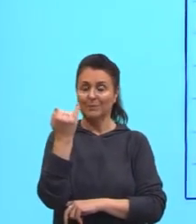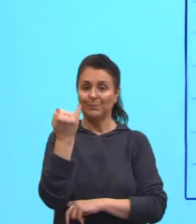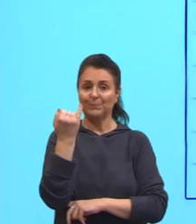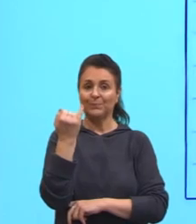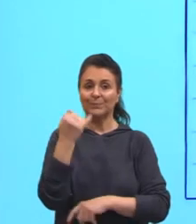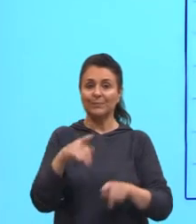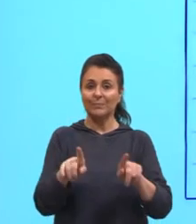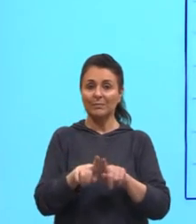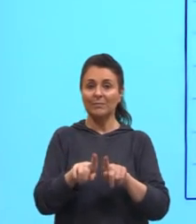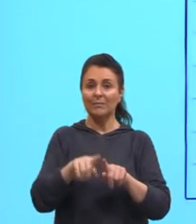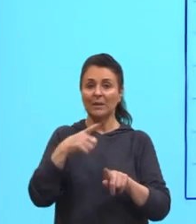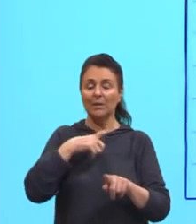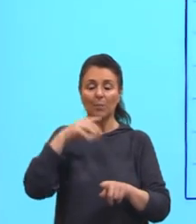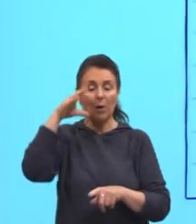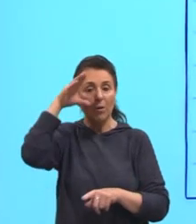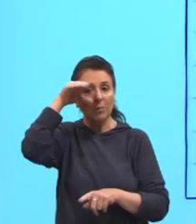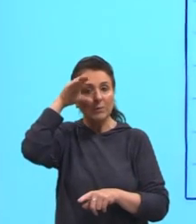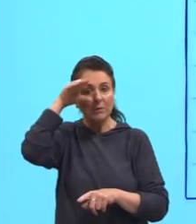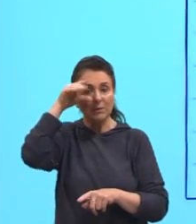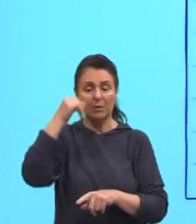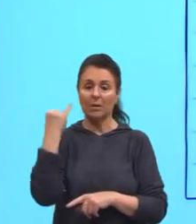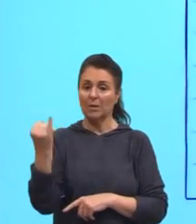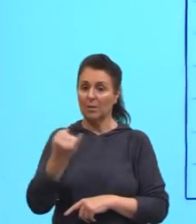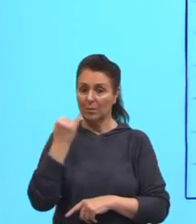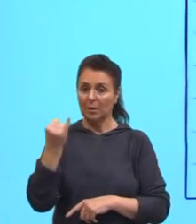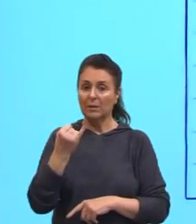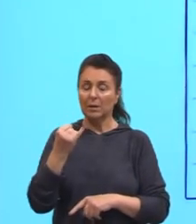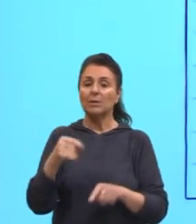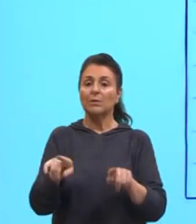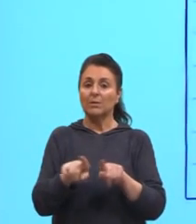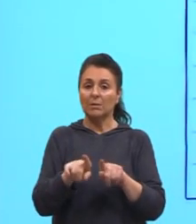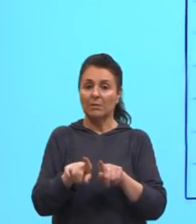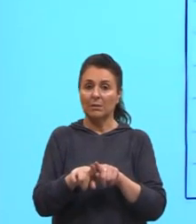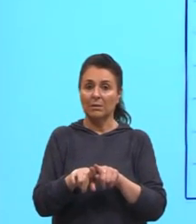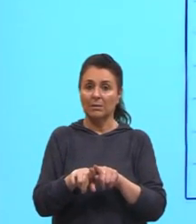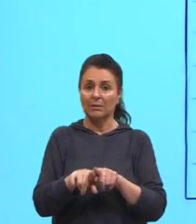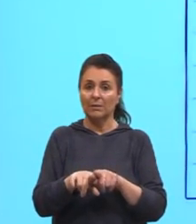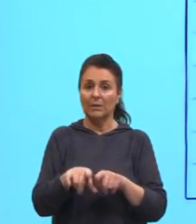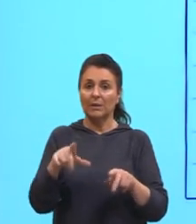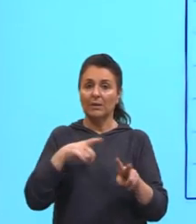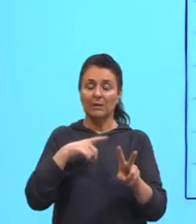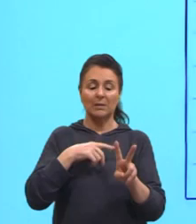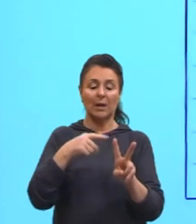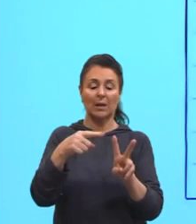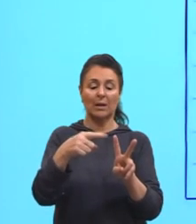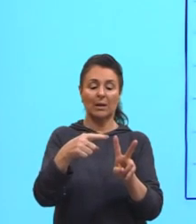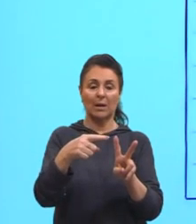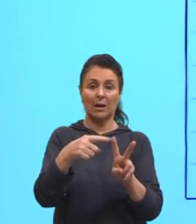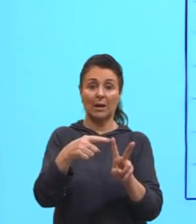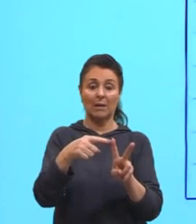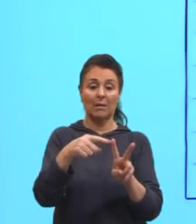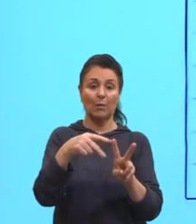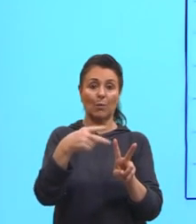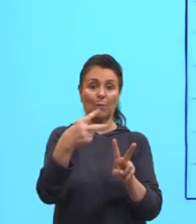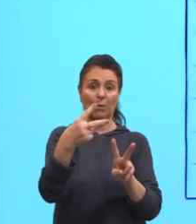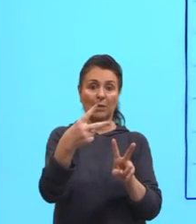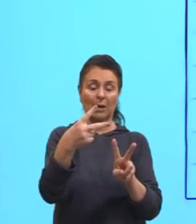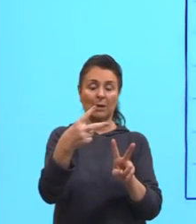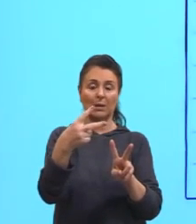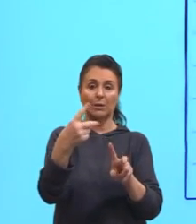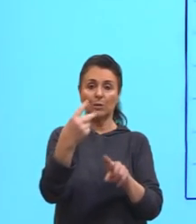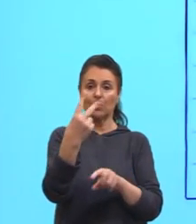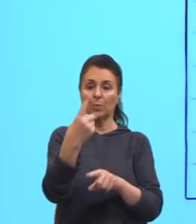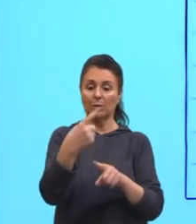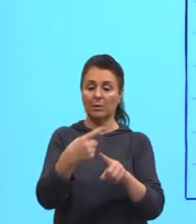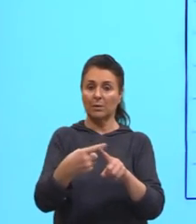Aqui tem uma observação por que é importante a gente observar o seguinte aqui nós tínhamos a raiz quadrada de 2